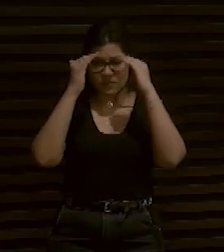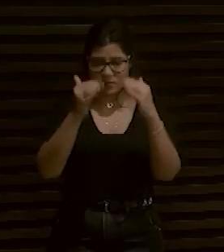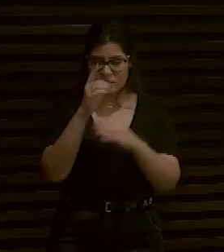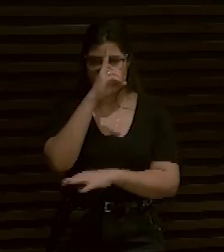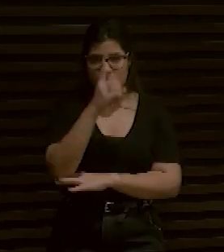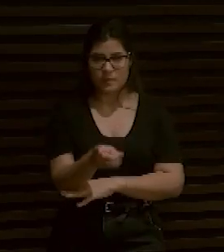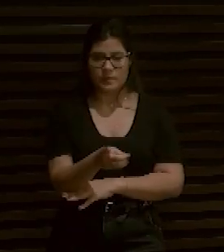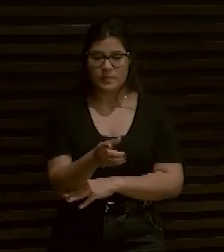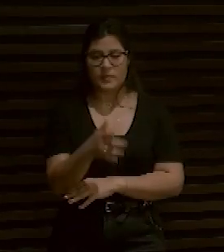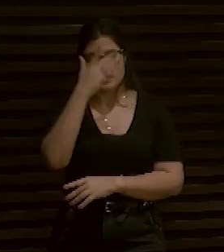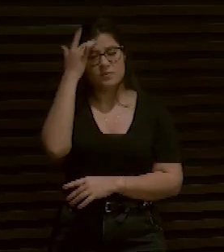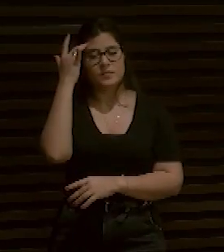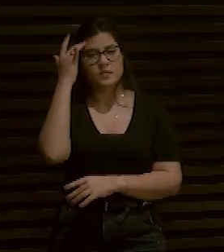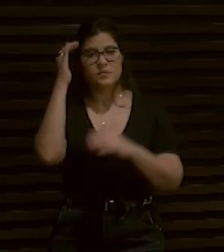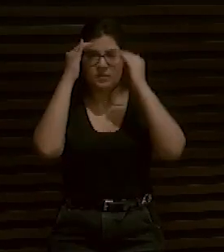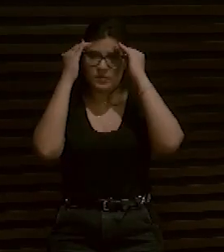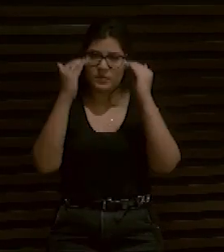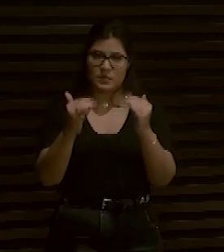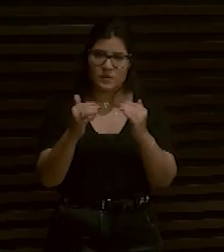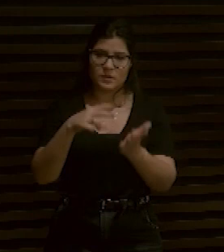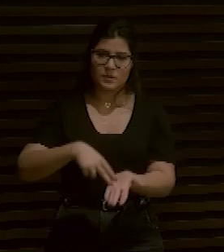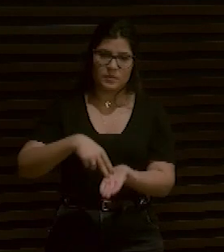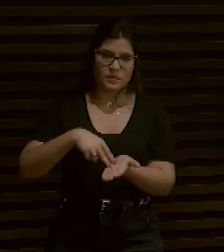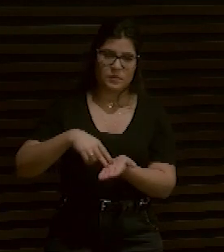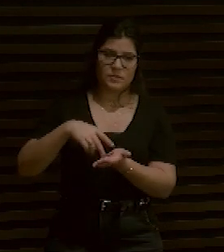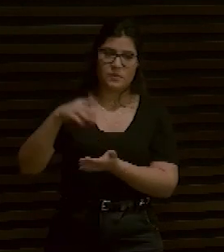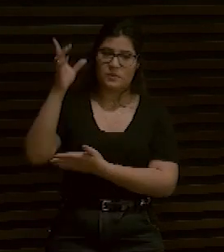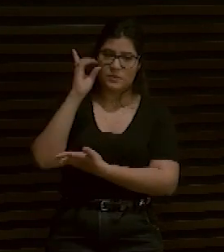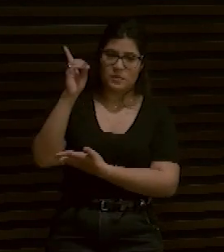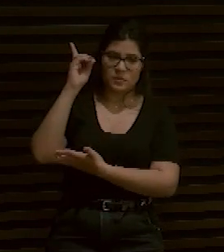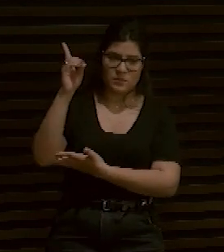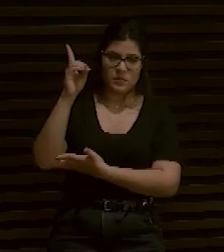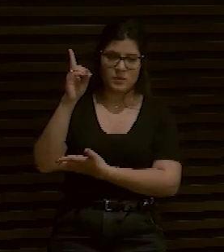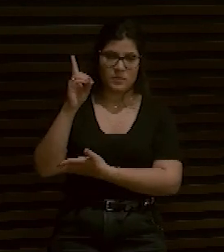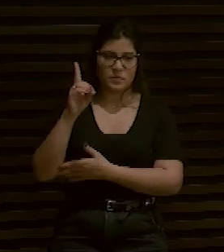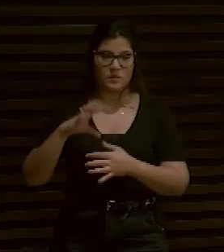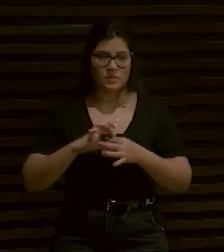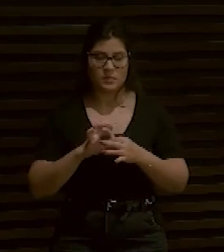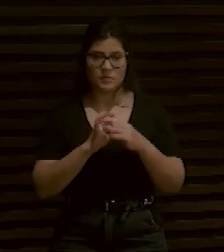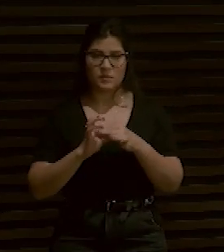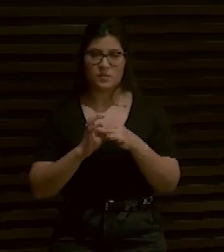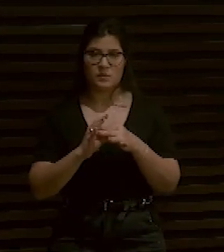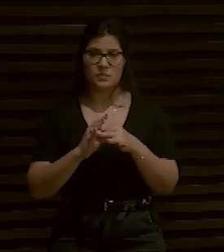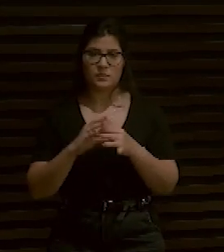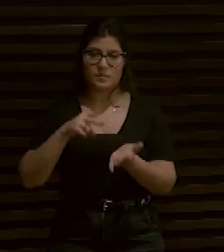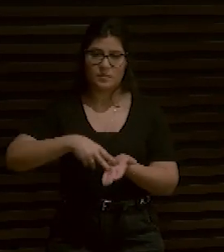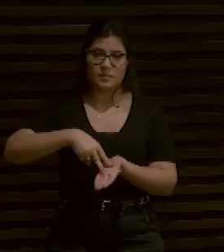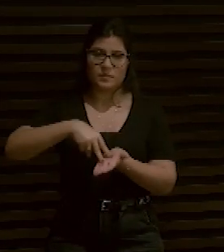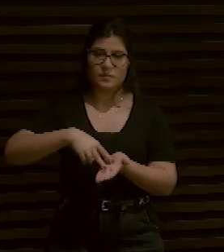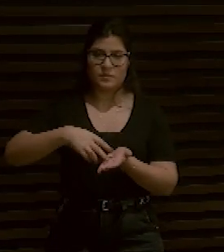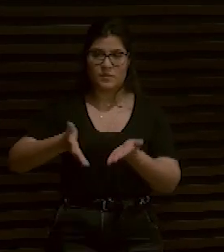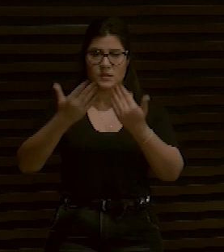que guarda os seus mandamentos permanece em Deus e Deus nele. E nisto conhecemos que ele permanece em nós, pelo Espírito que nos